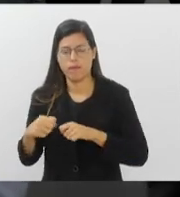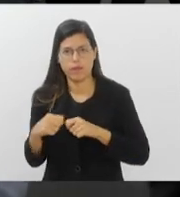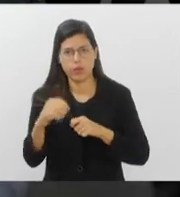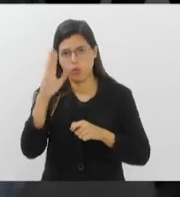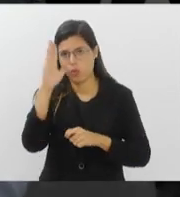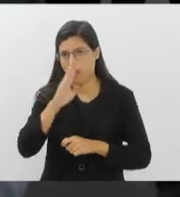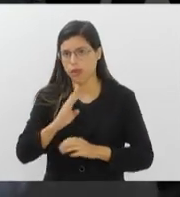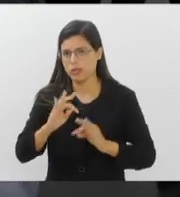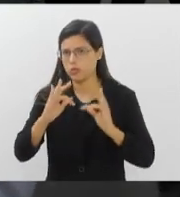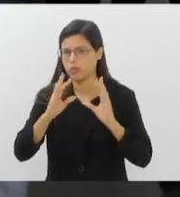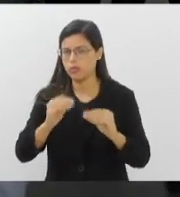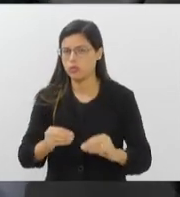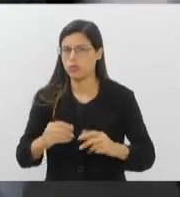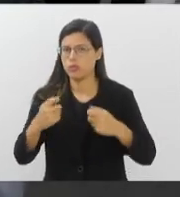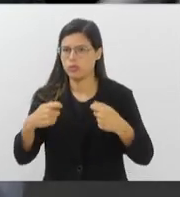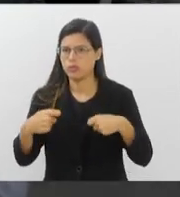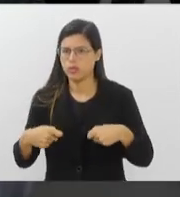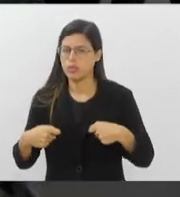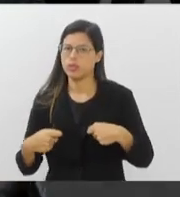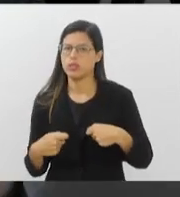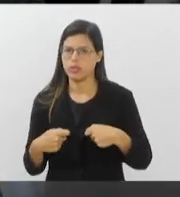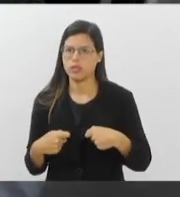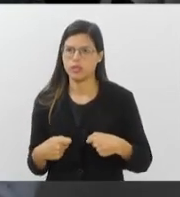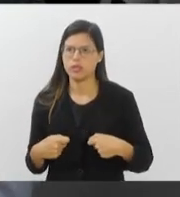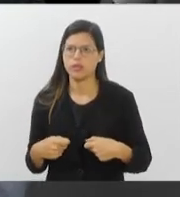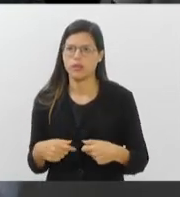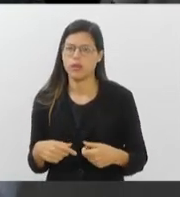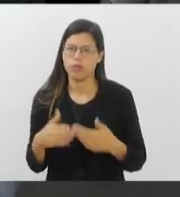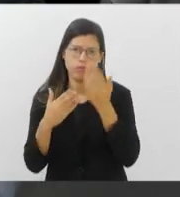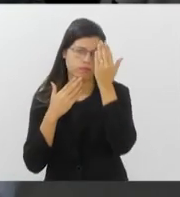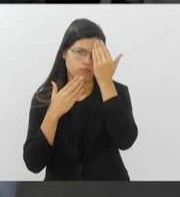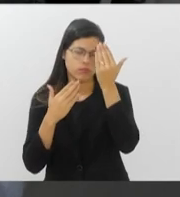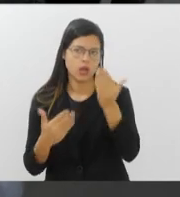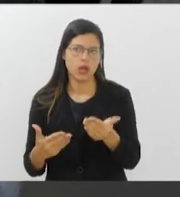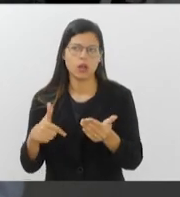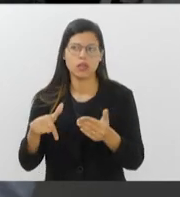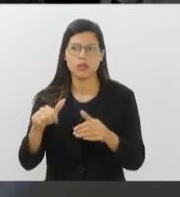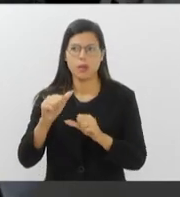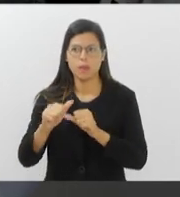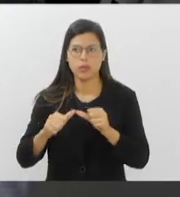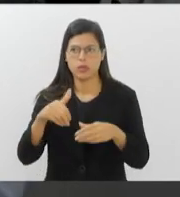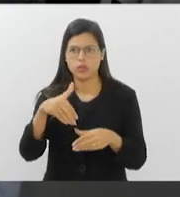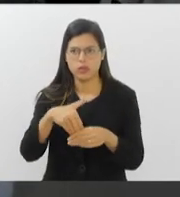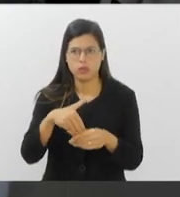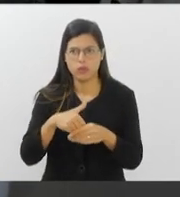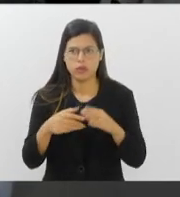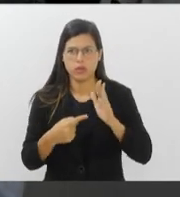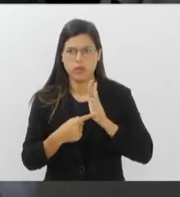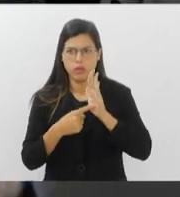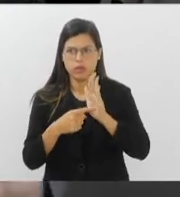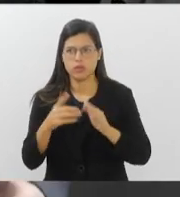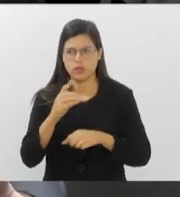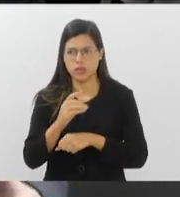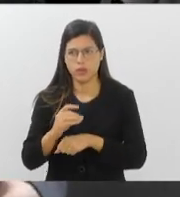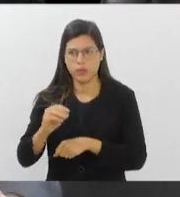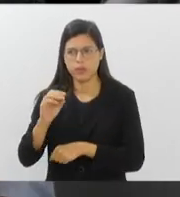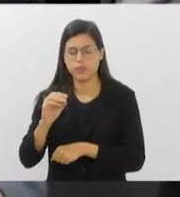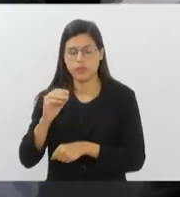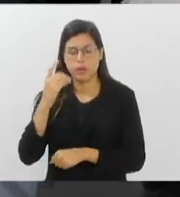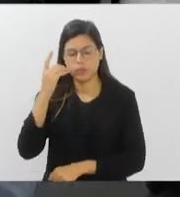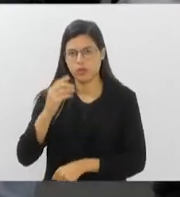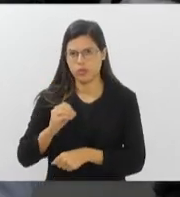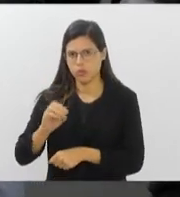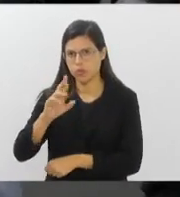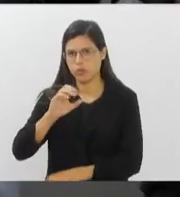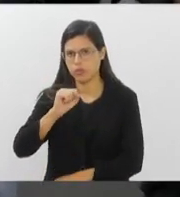inteiro, sobre a necessidade de profissionalizar. Então, eu agradeço a Vossa Excelência pela mudança no voto. Destaco que o deputado doutor Serginho, que foi secretário de Ciência e